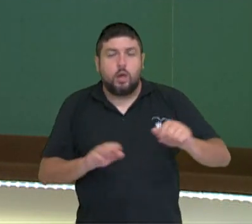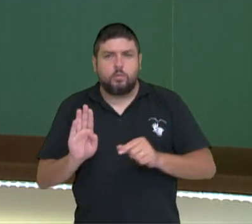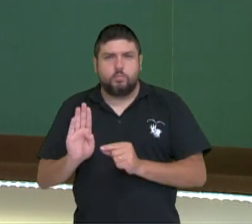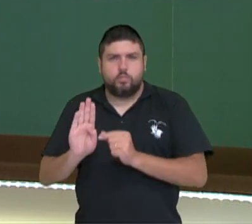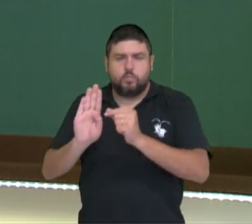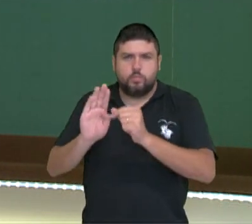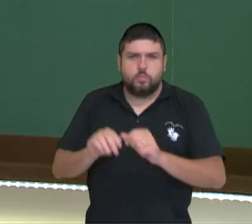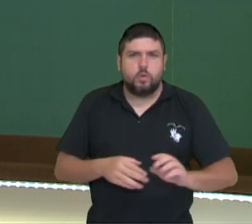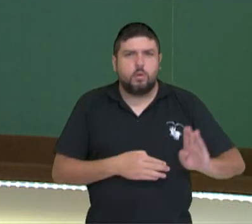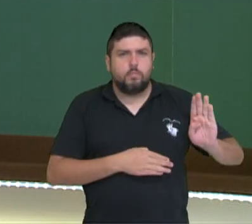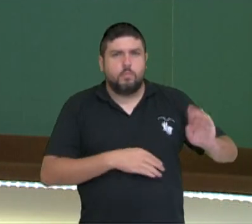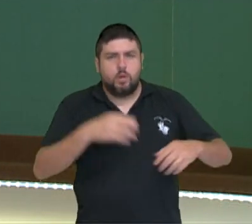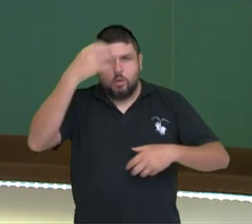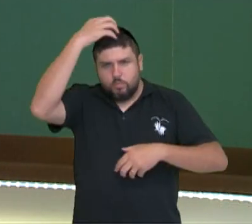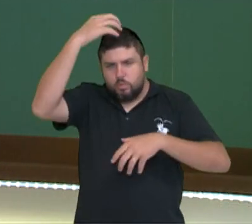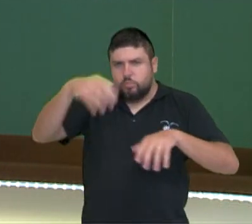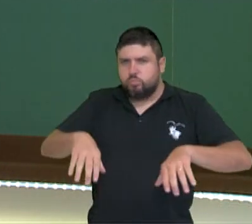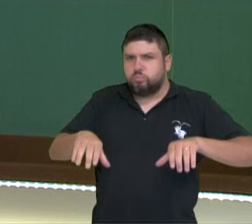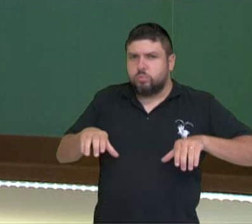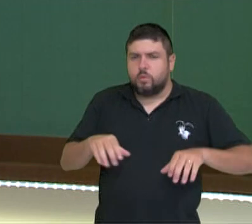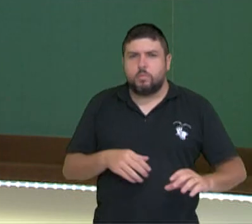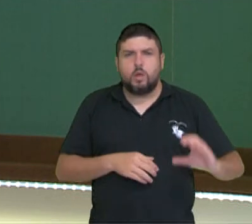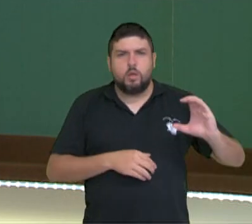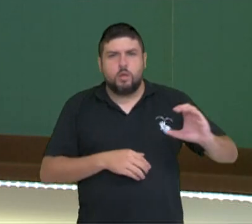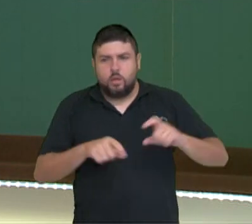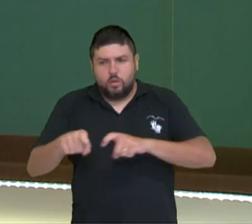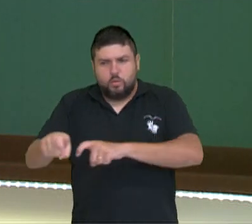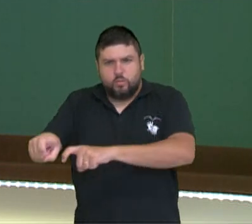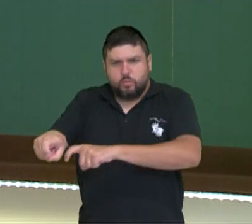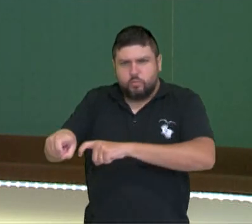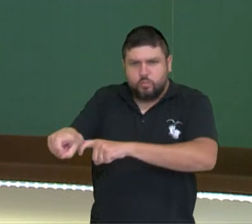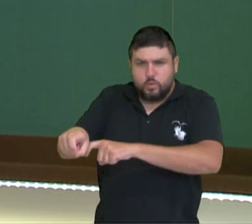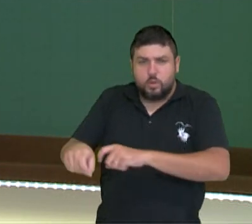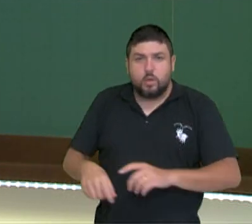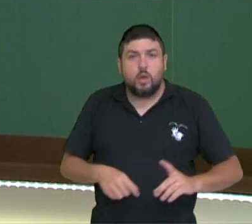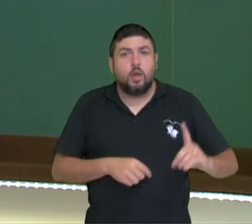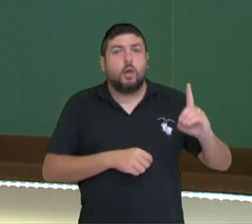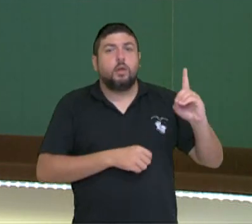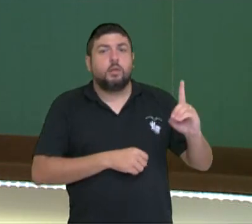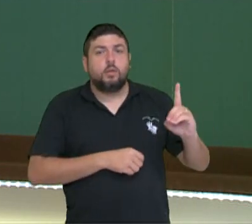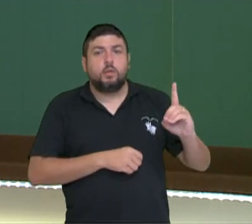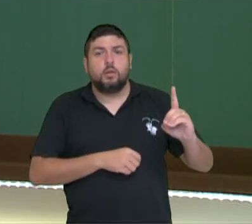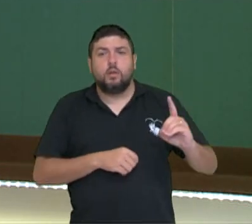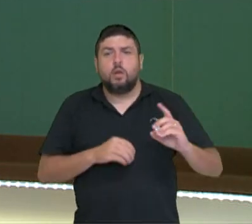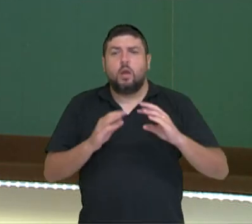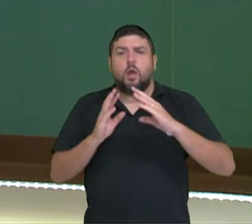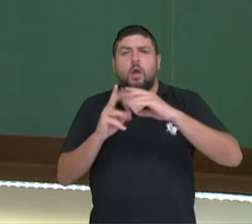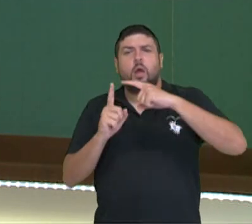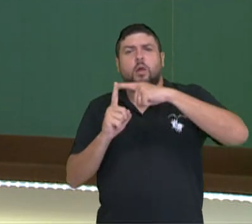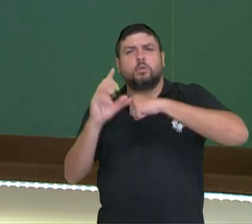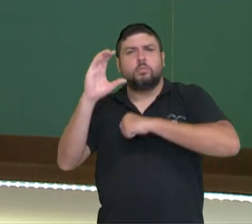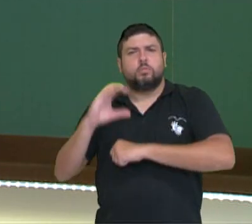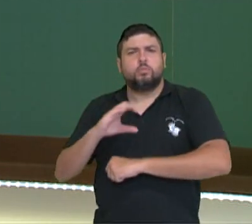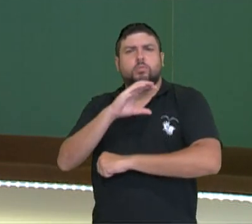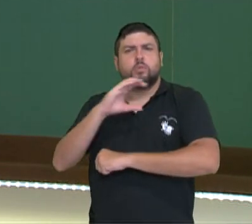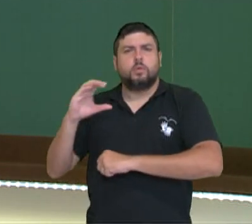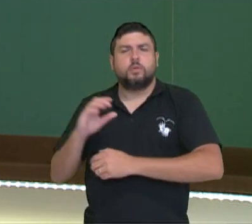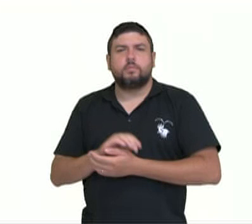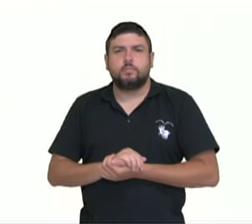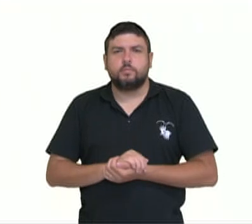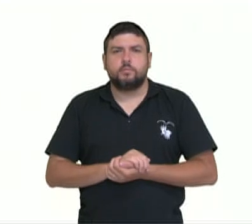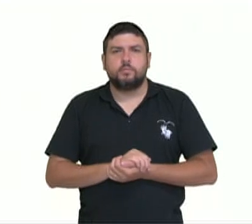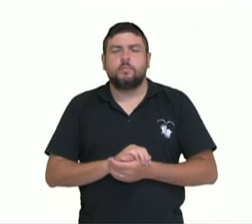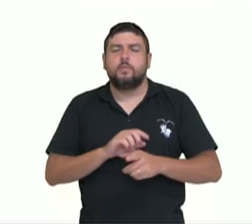a monarquia. Letra C, os camponeses. E a letra D, o clero. E a resposta correta é a